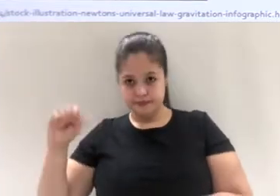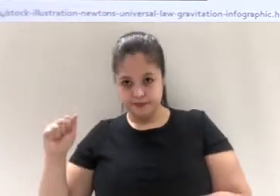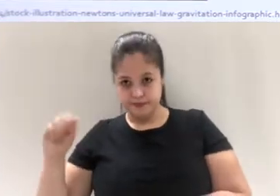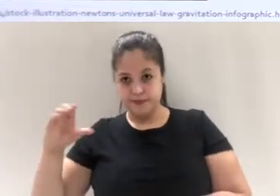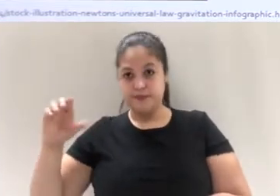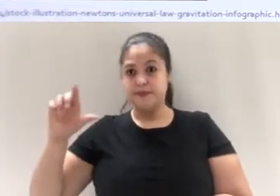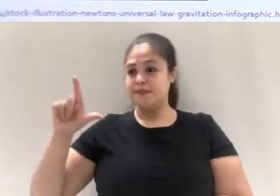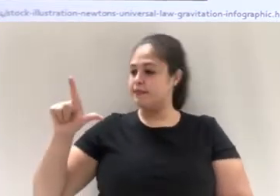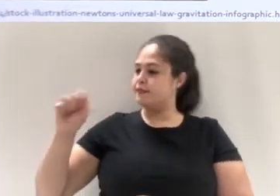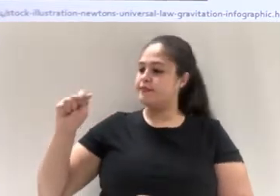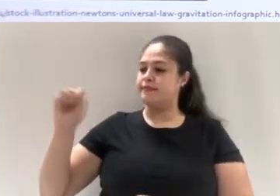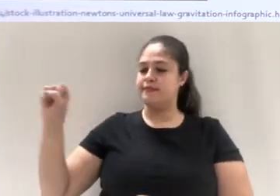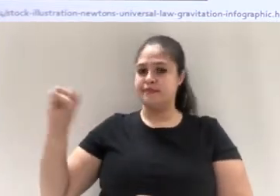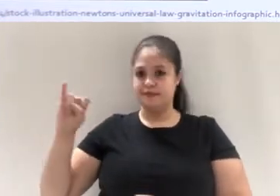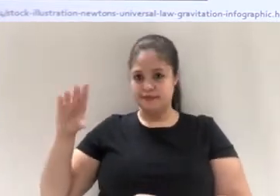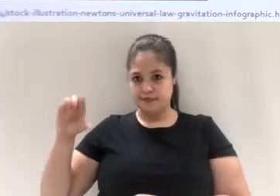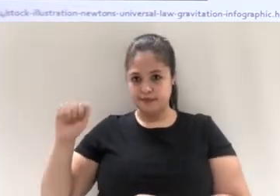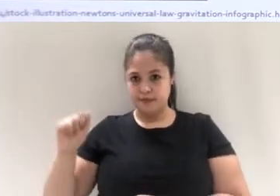Newton